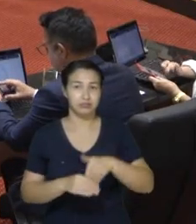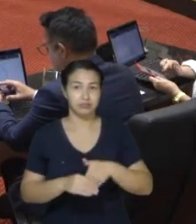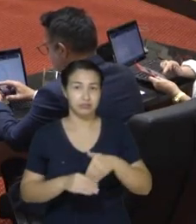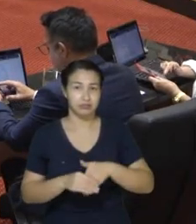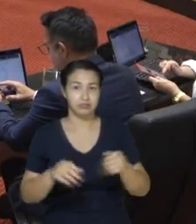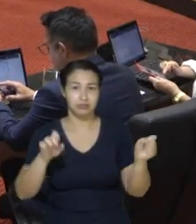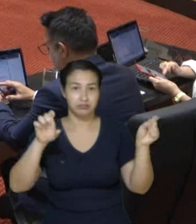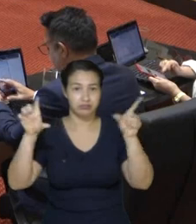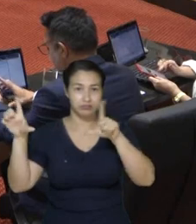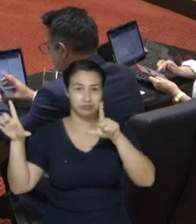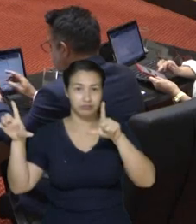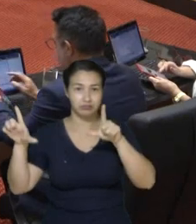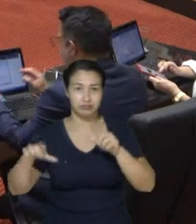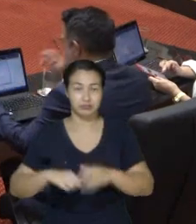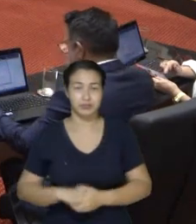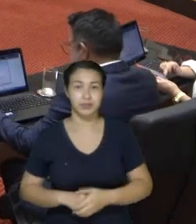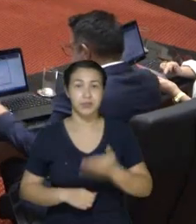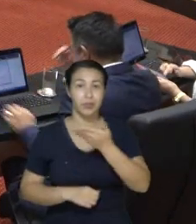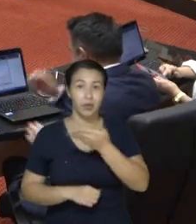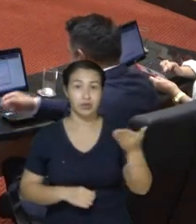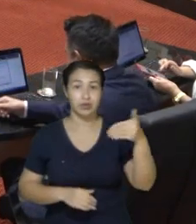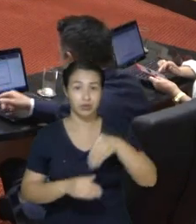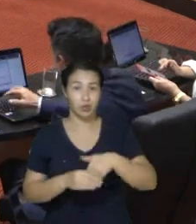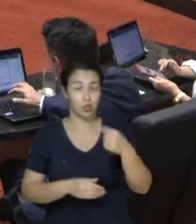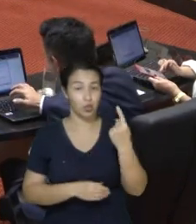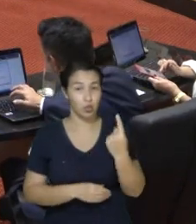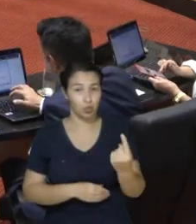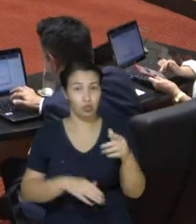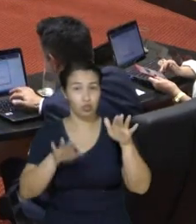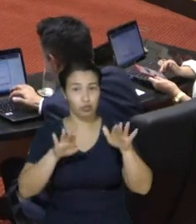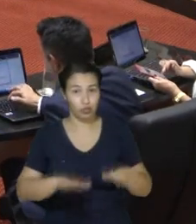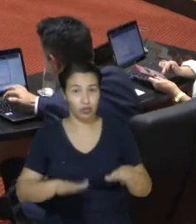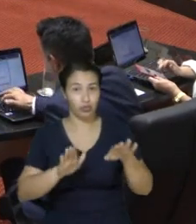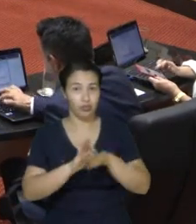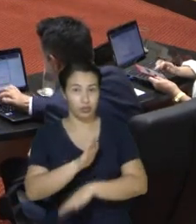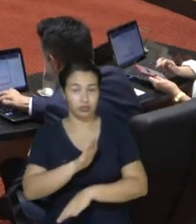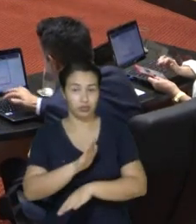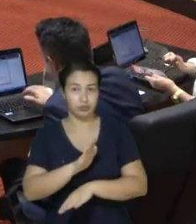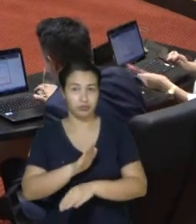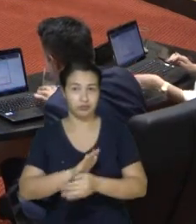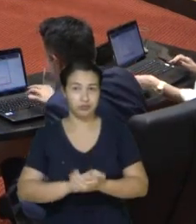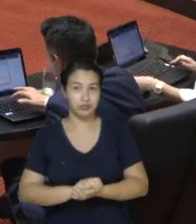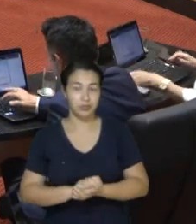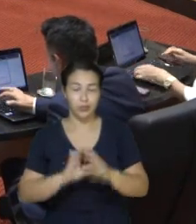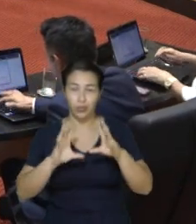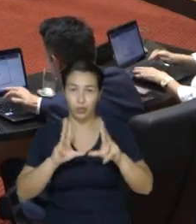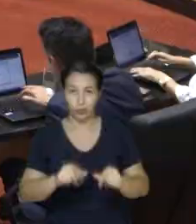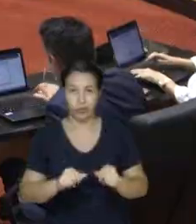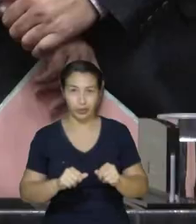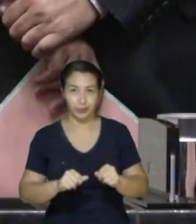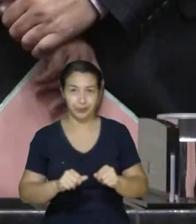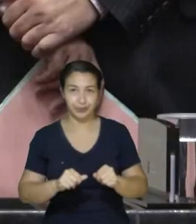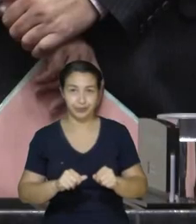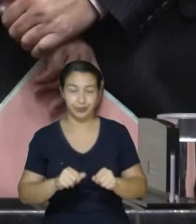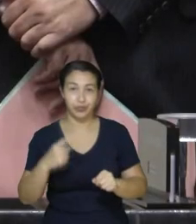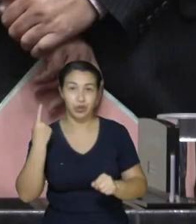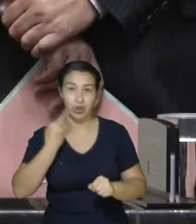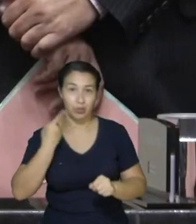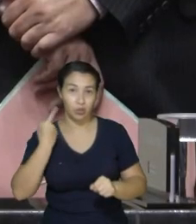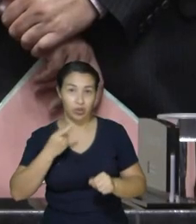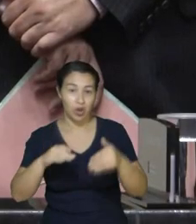painel. Deputados que votarem 1, mantém o veto total.